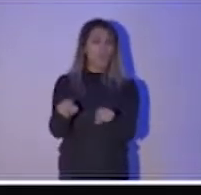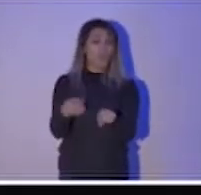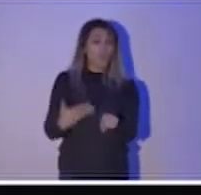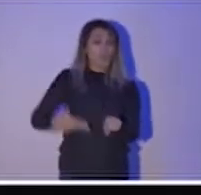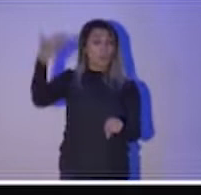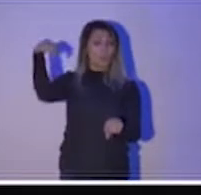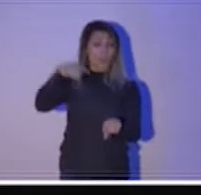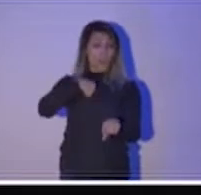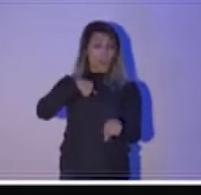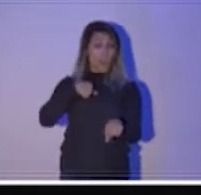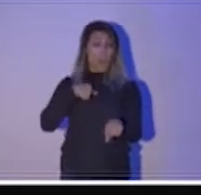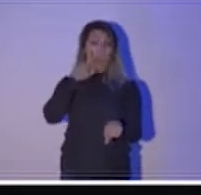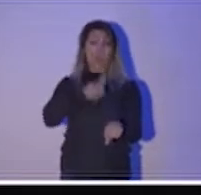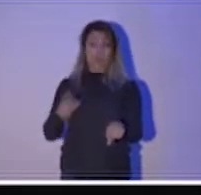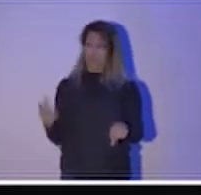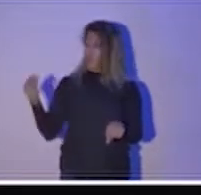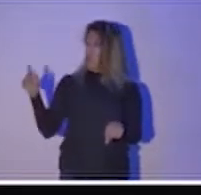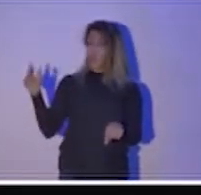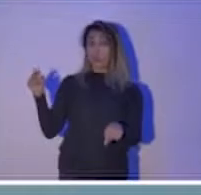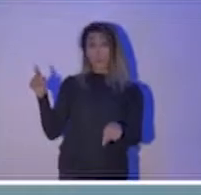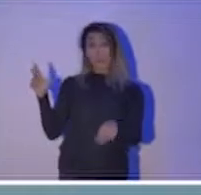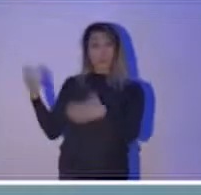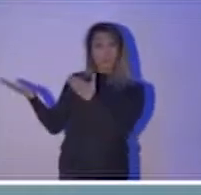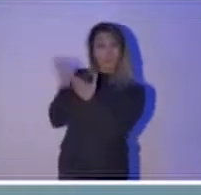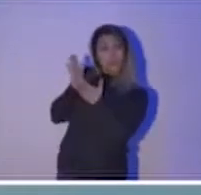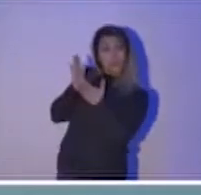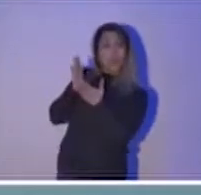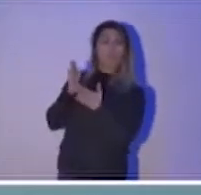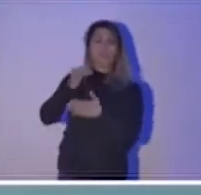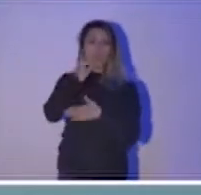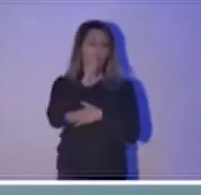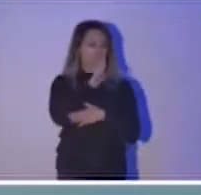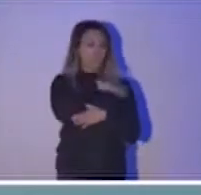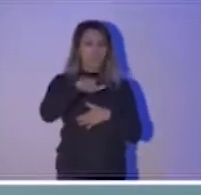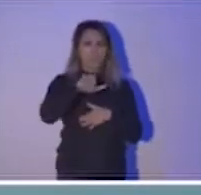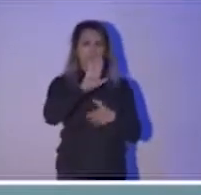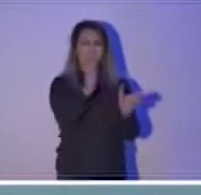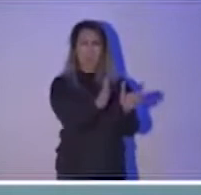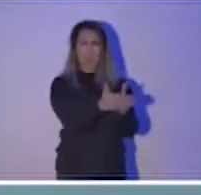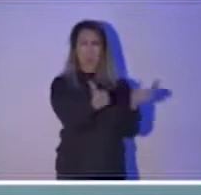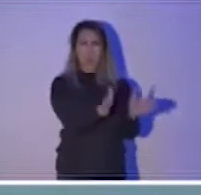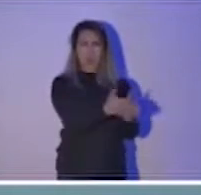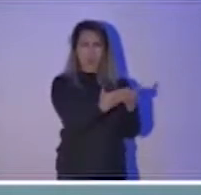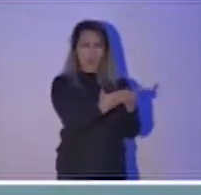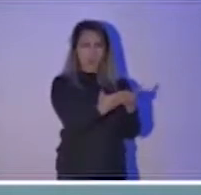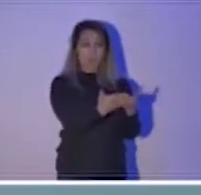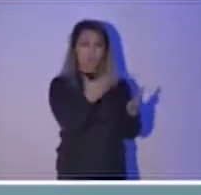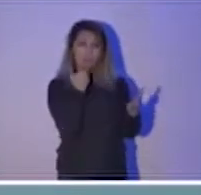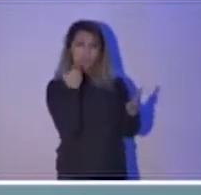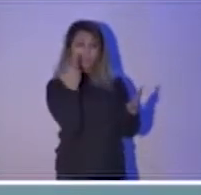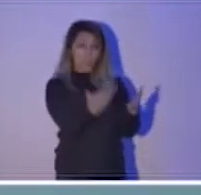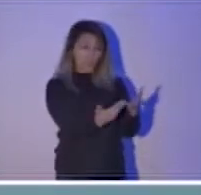que resolveram que, numa condição adversa, elas iam pegar uma comunidade muito pobre, pedir para essa